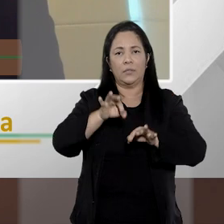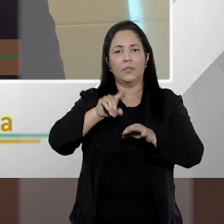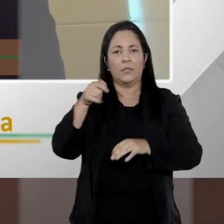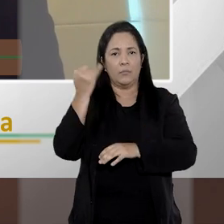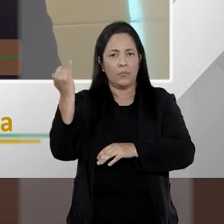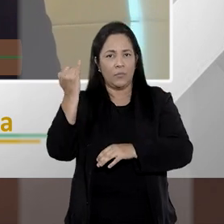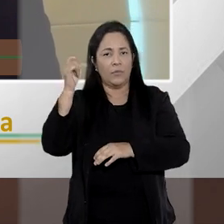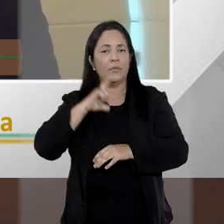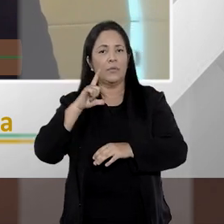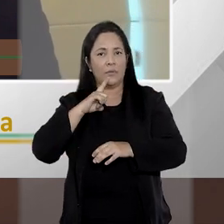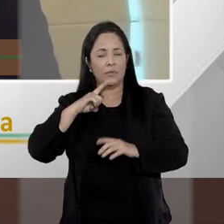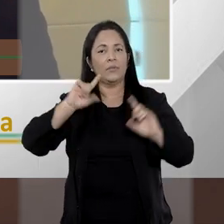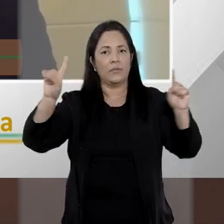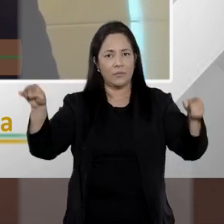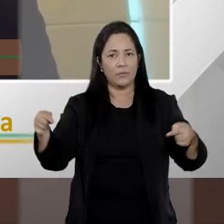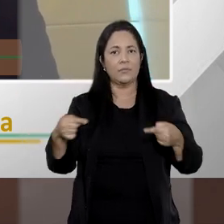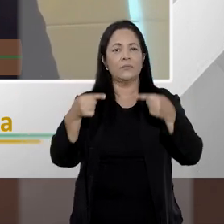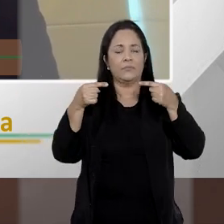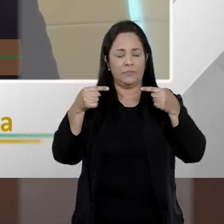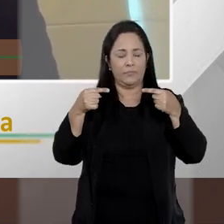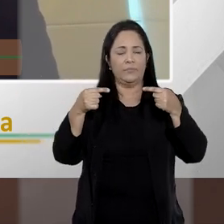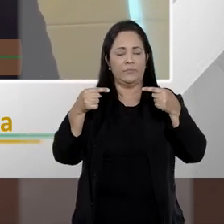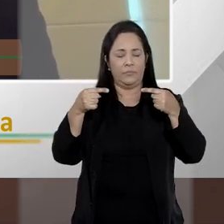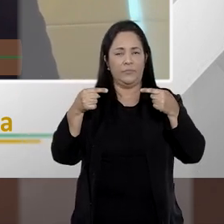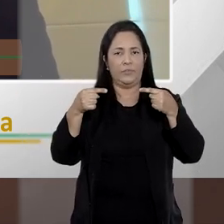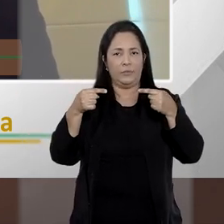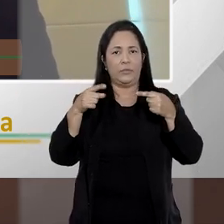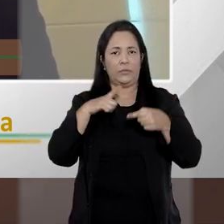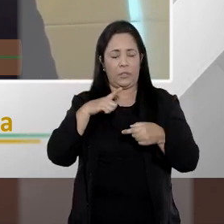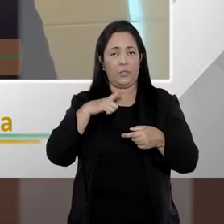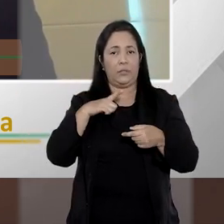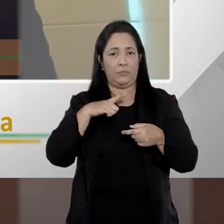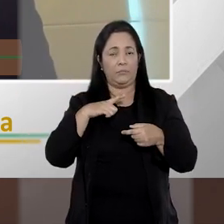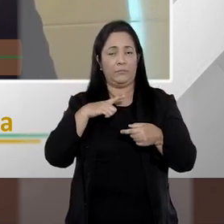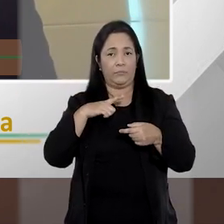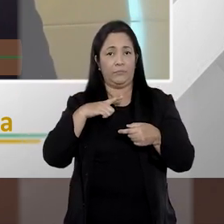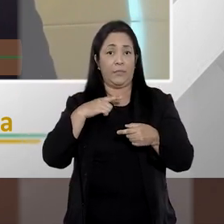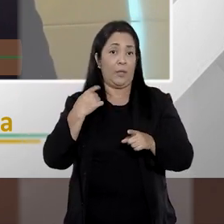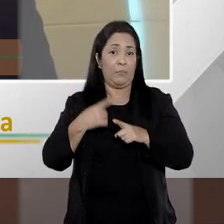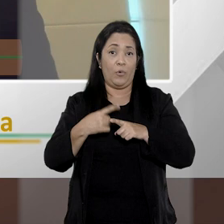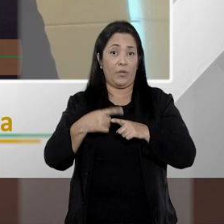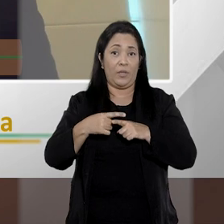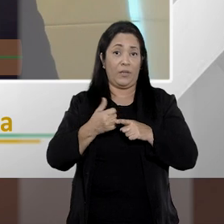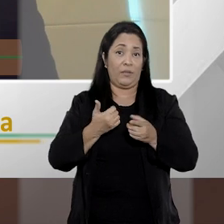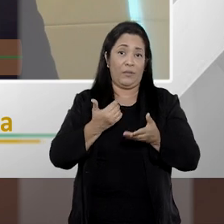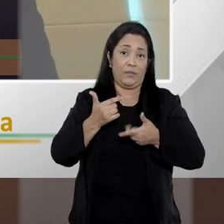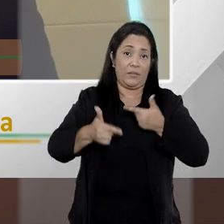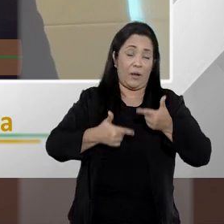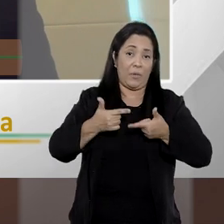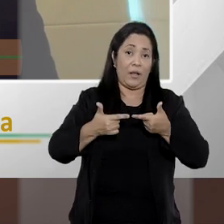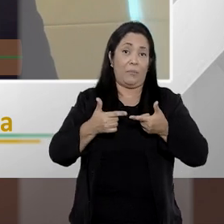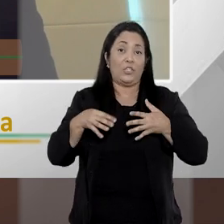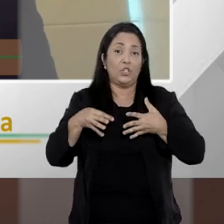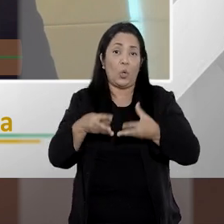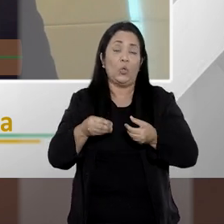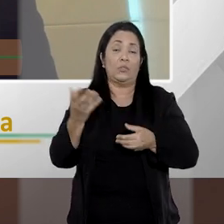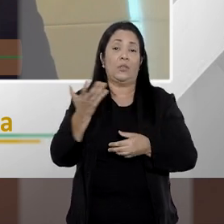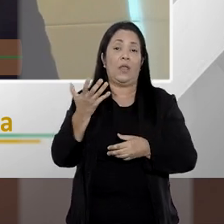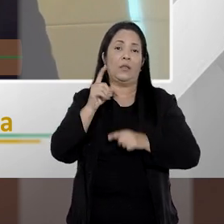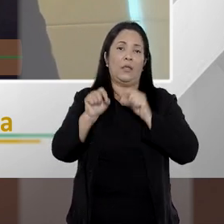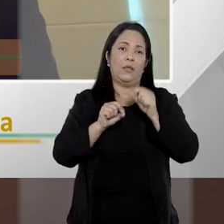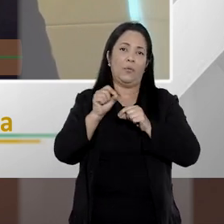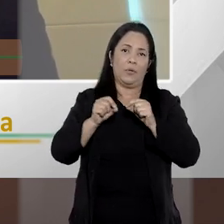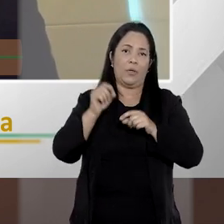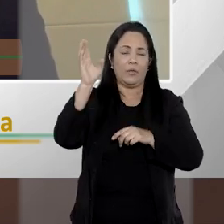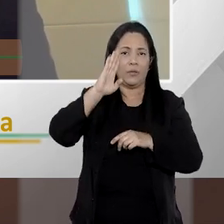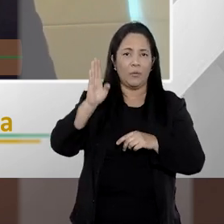passando por esses desafios, enfrentando esses desafios. Todos, né, no final do dia, querem um país melhor, que